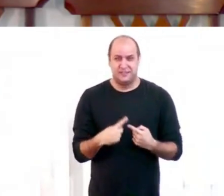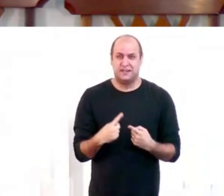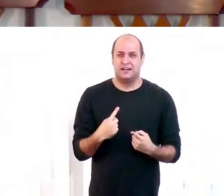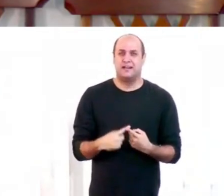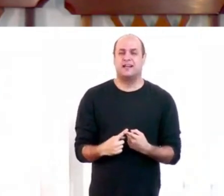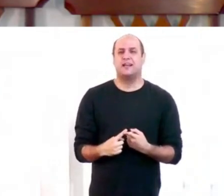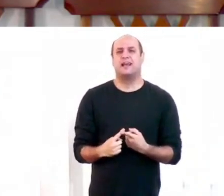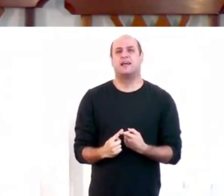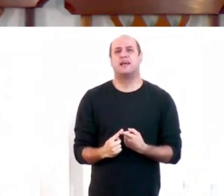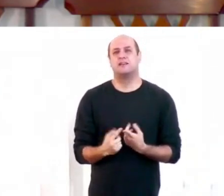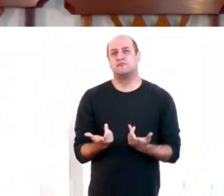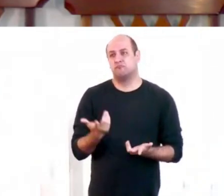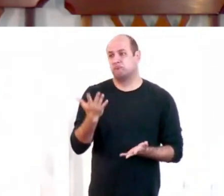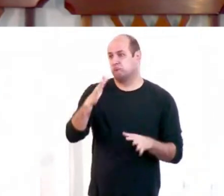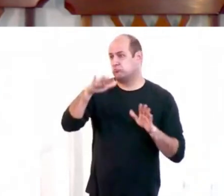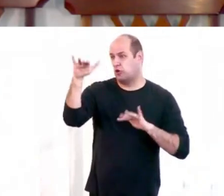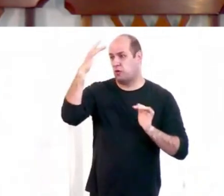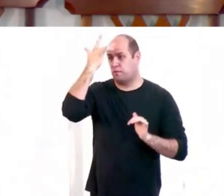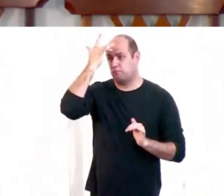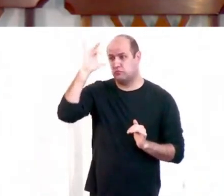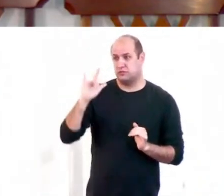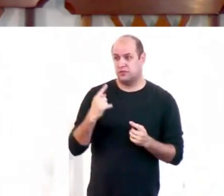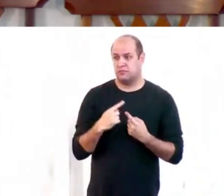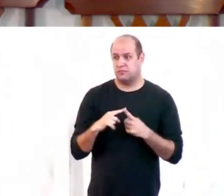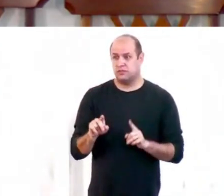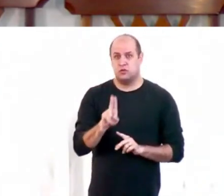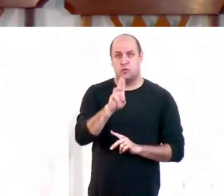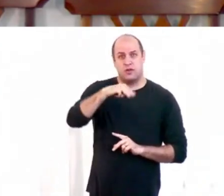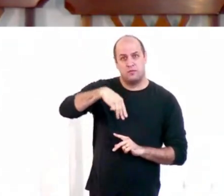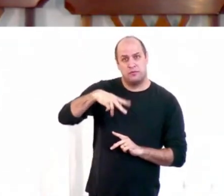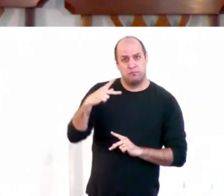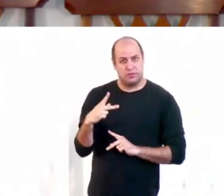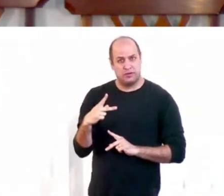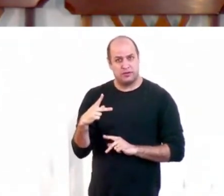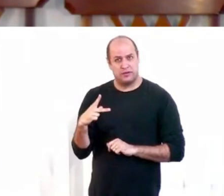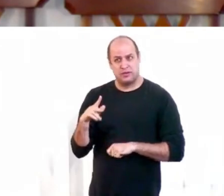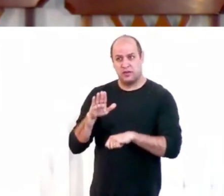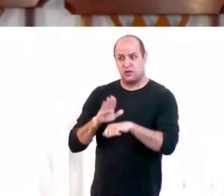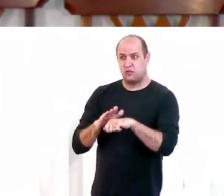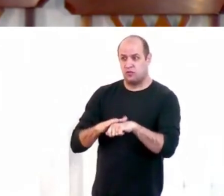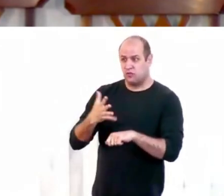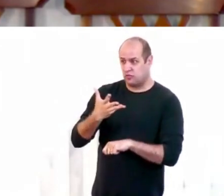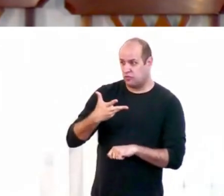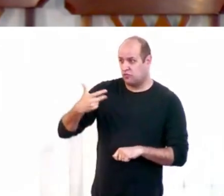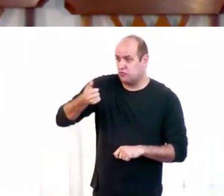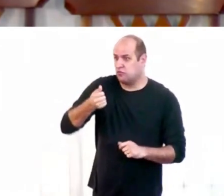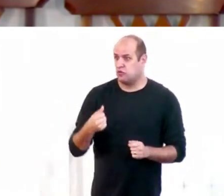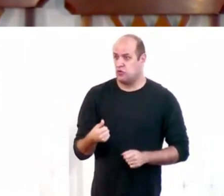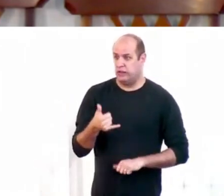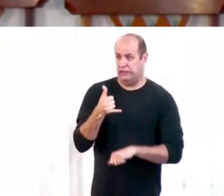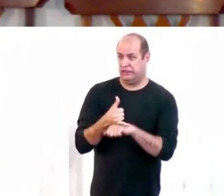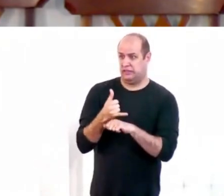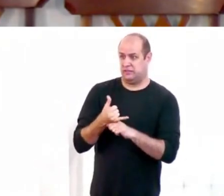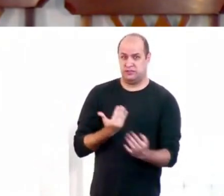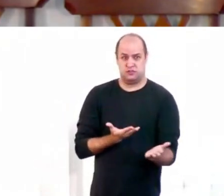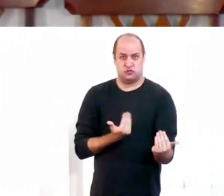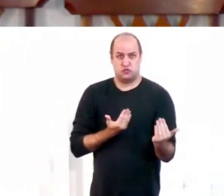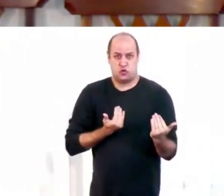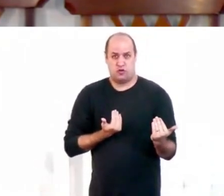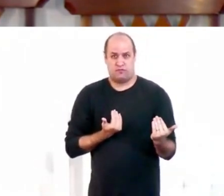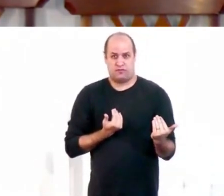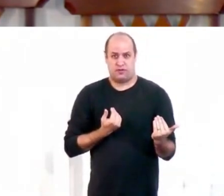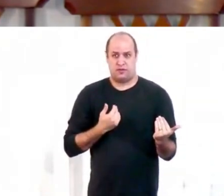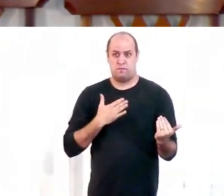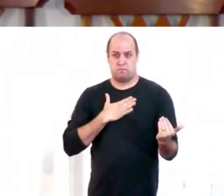porque, não sei se alguns sabem, mas a UMP em algum momento chamou Liga Juvenil, e essa era a época que meu